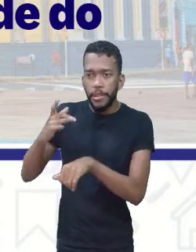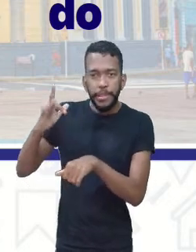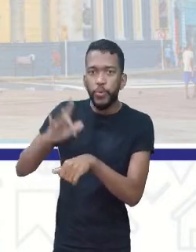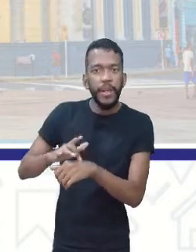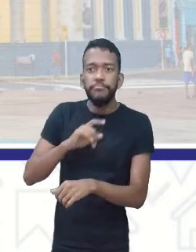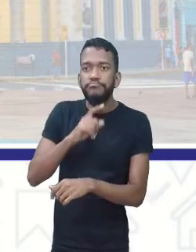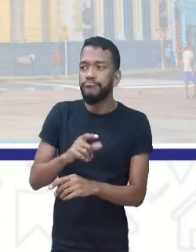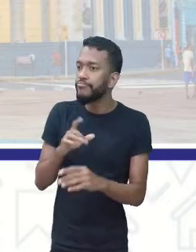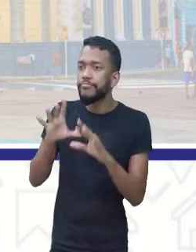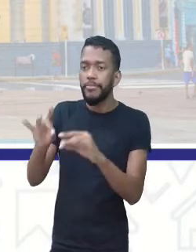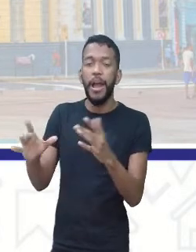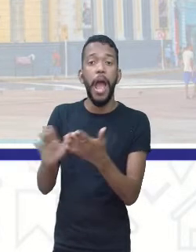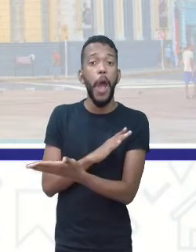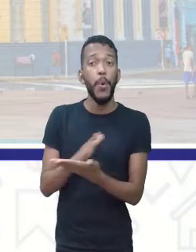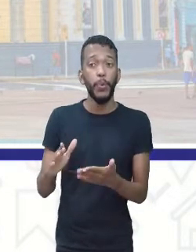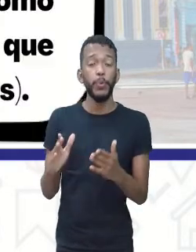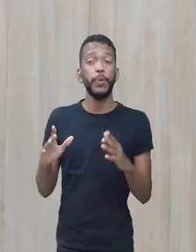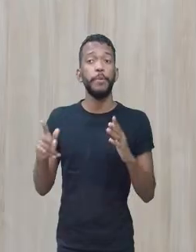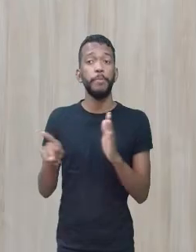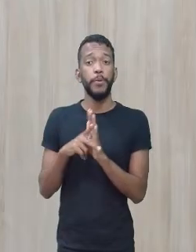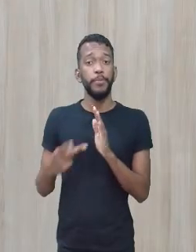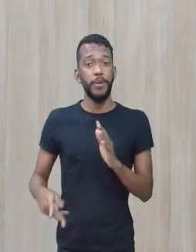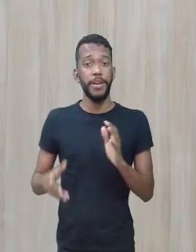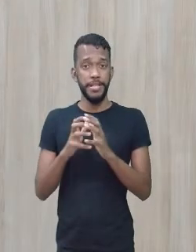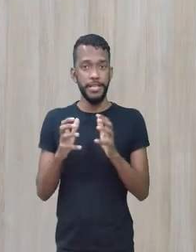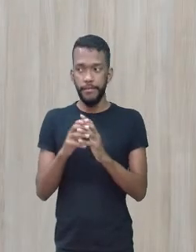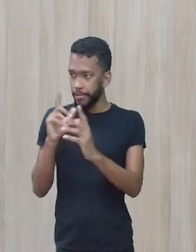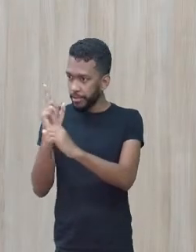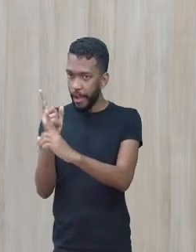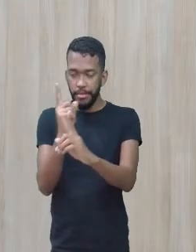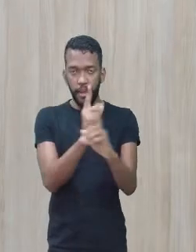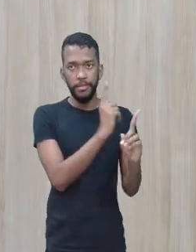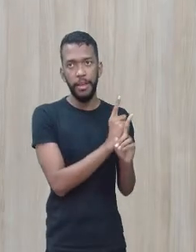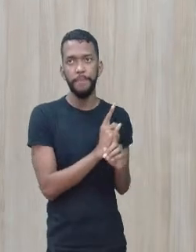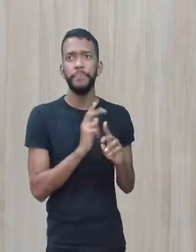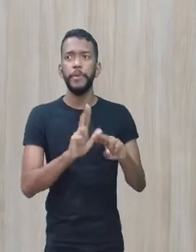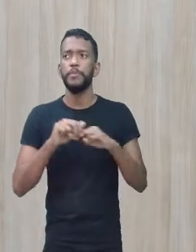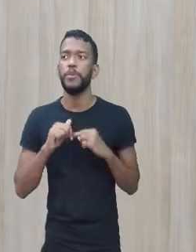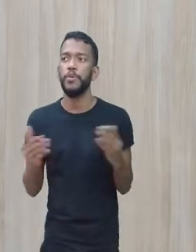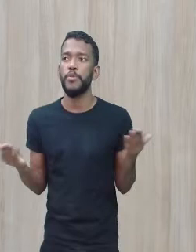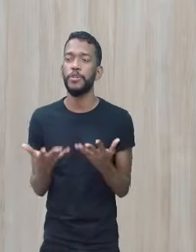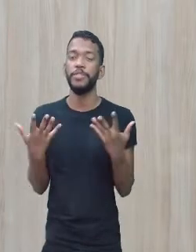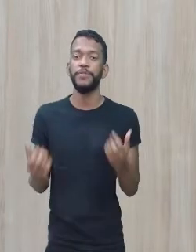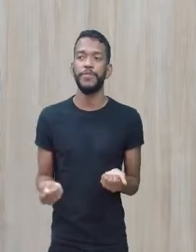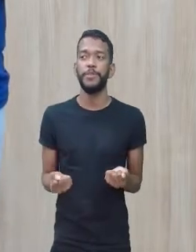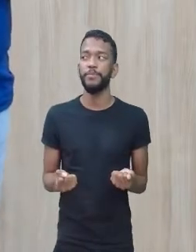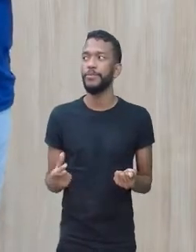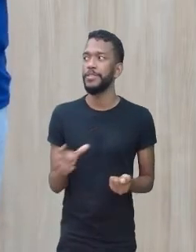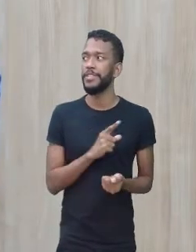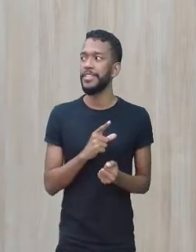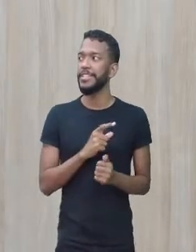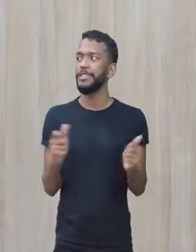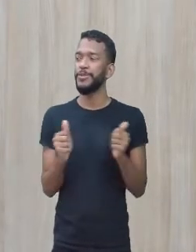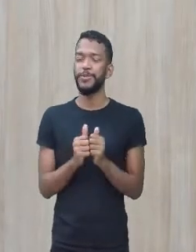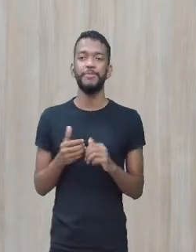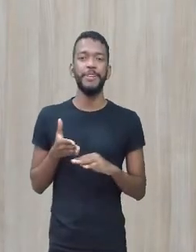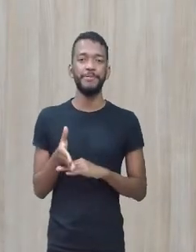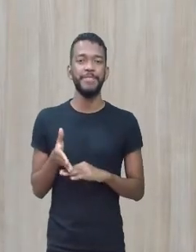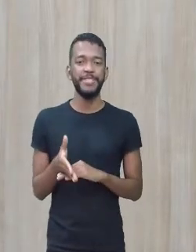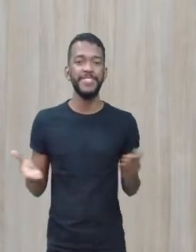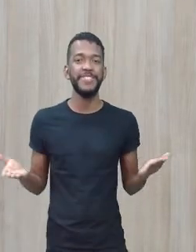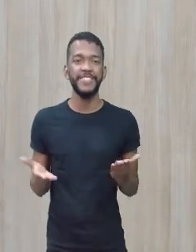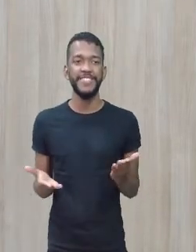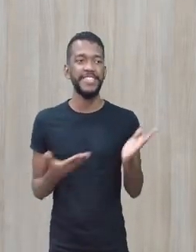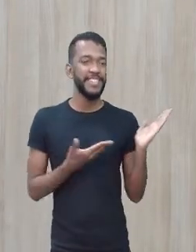Recife. E, para isso, hoje a gente vai contar aqui com a